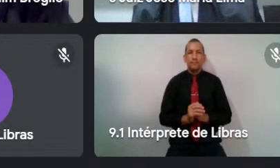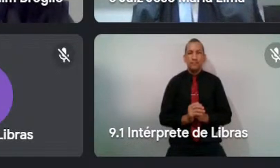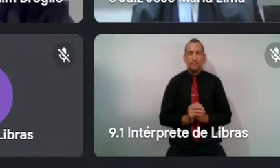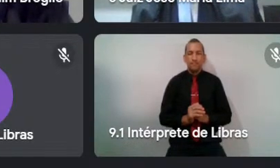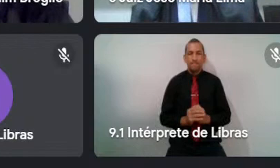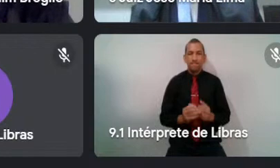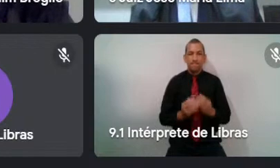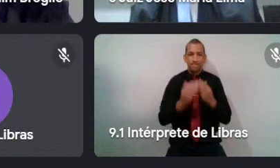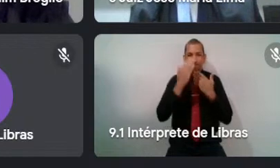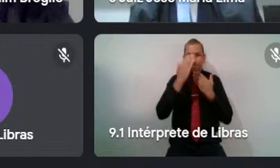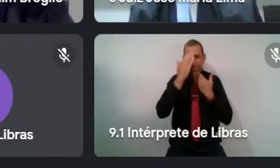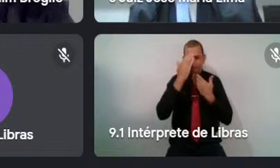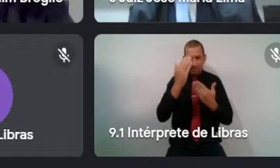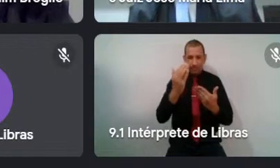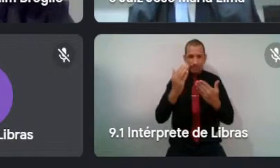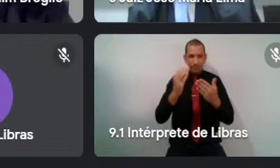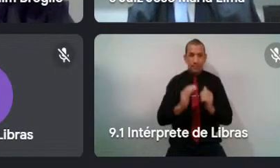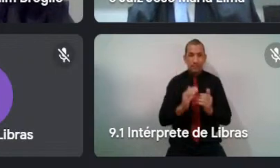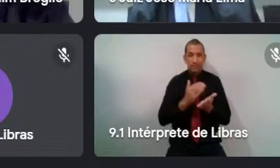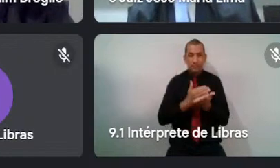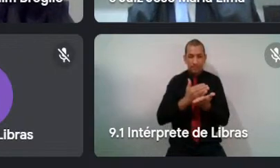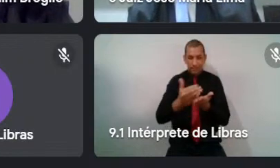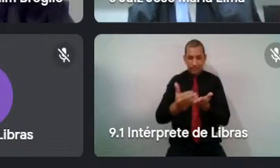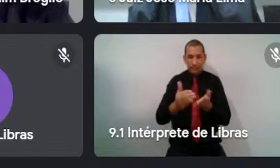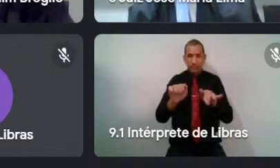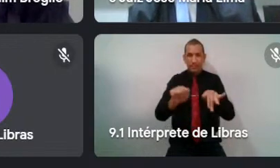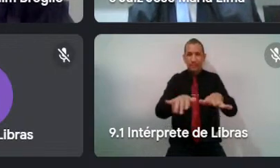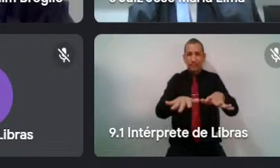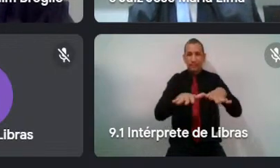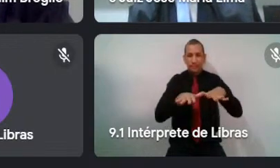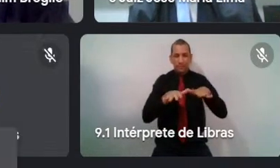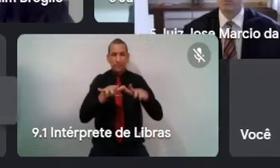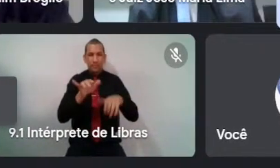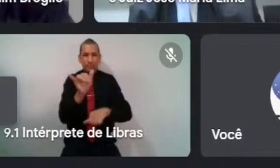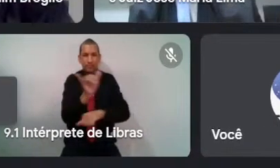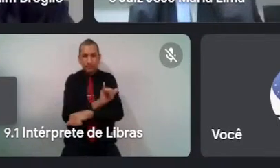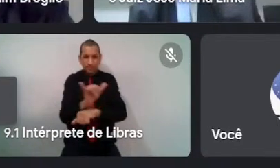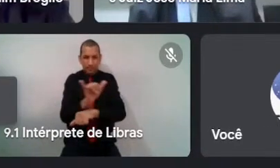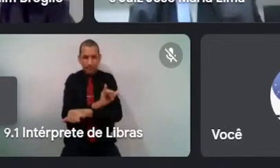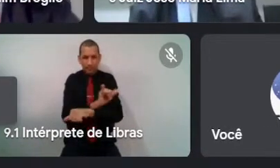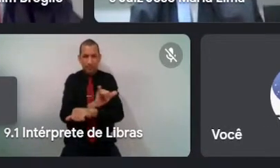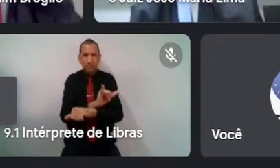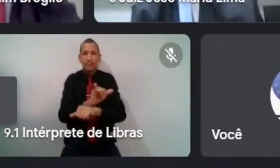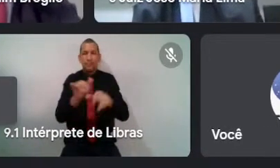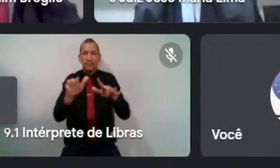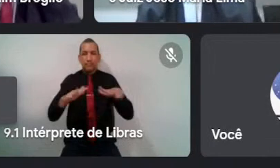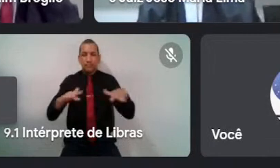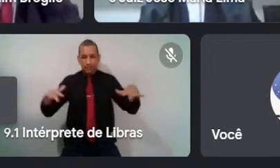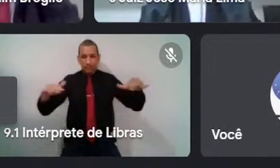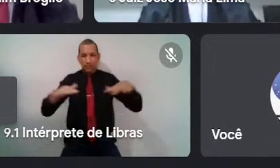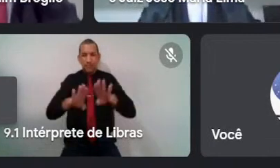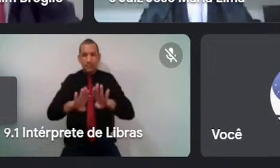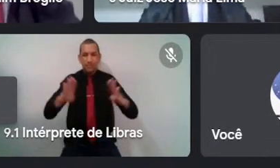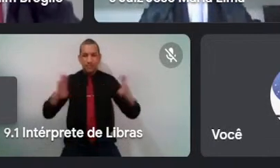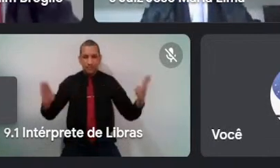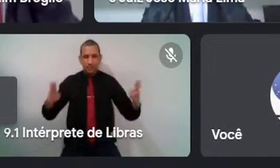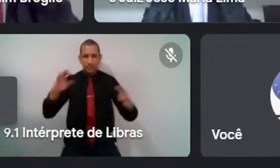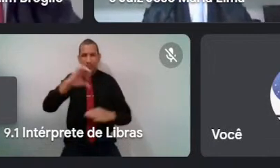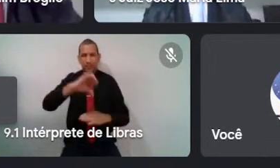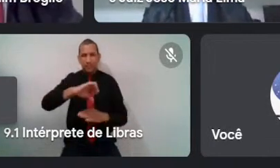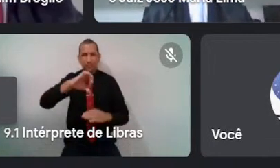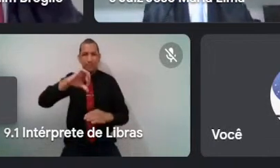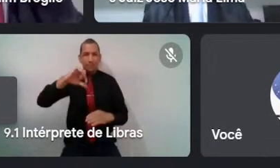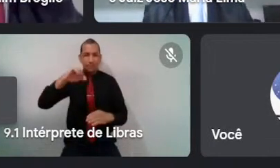efeito Obrigado o iniciado a sessão do YouTube a ver o couro legal entrada aberta Dona